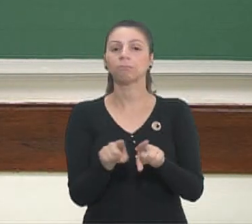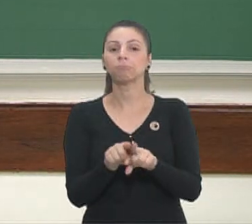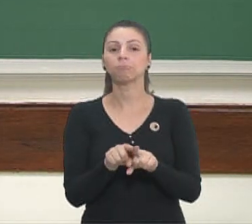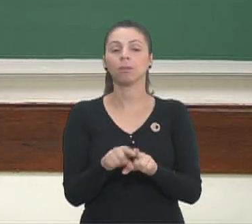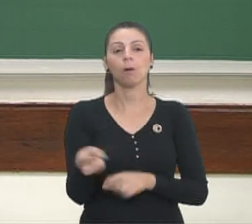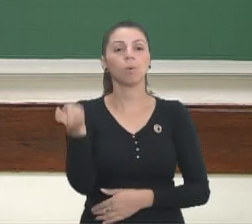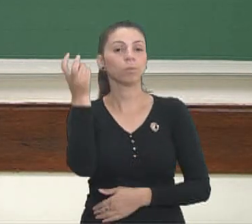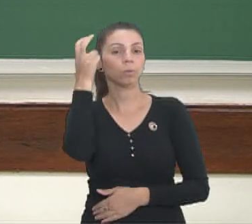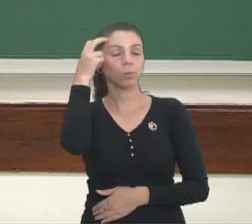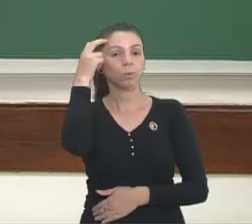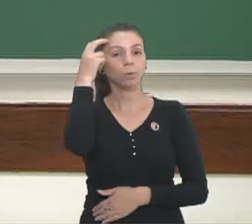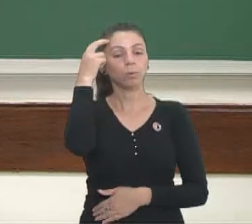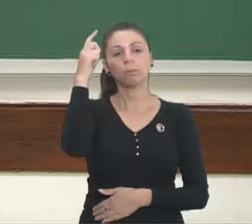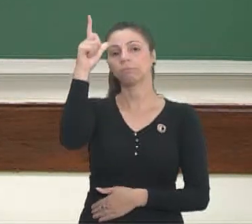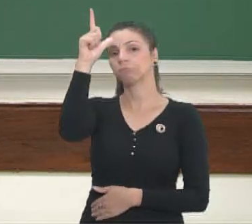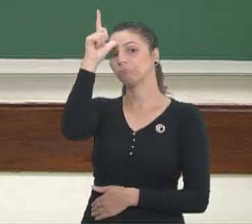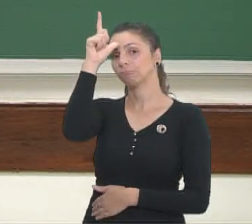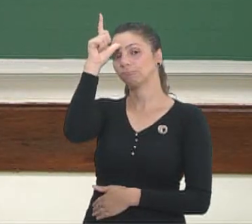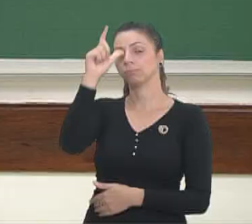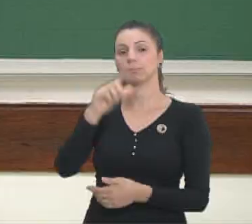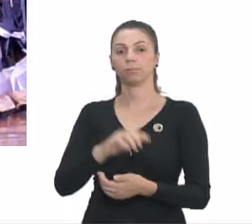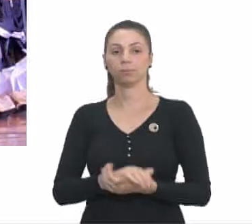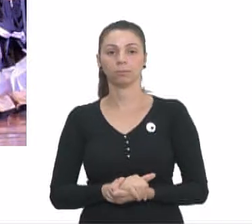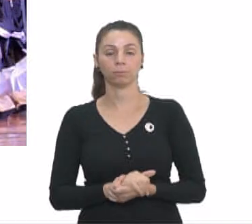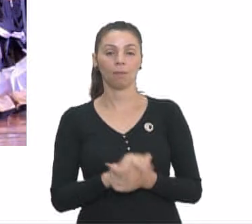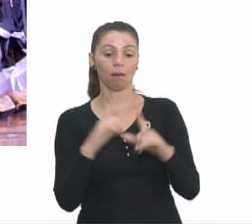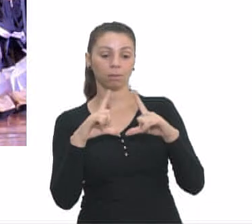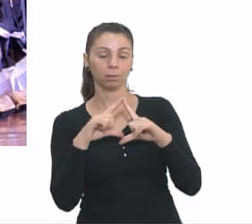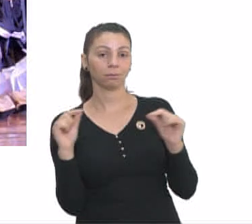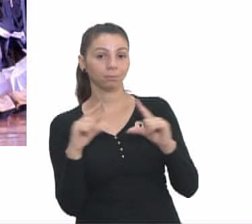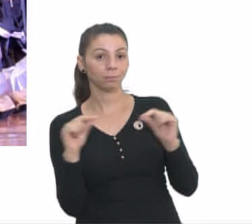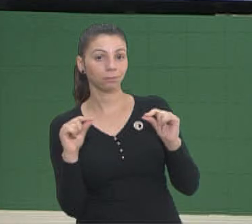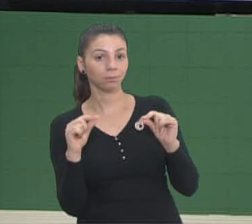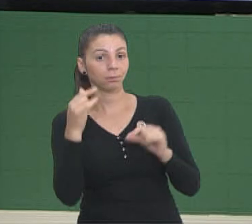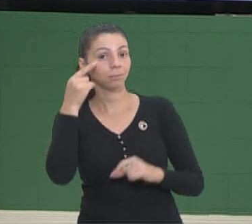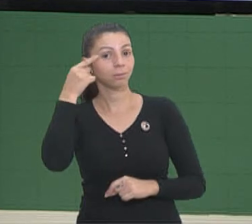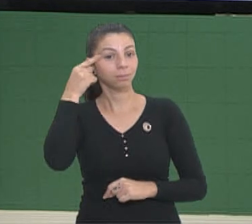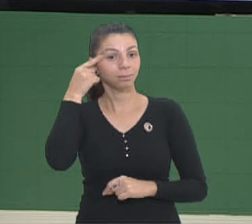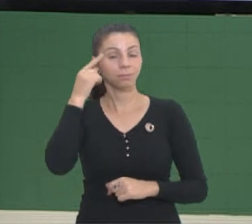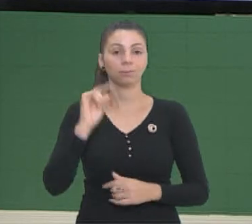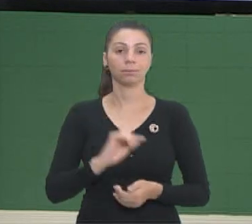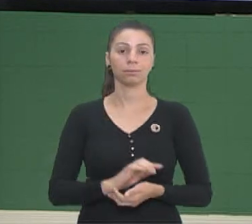cultura alemã, a japonesa,